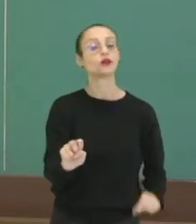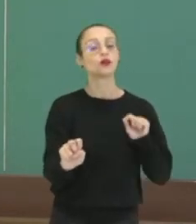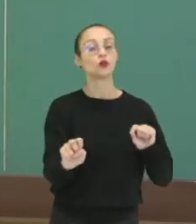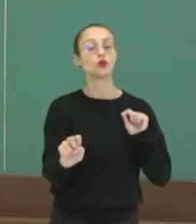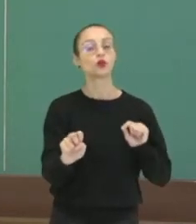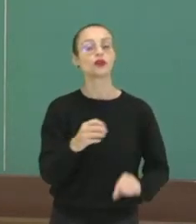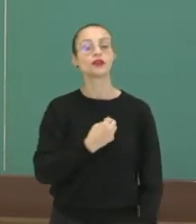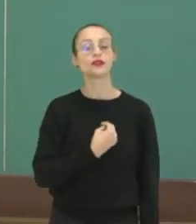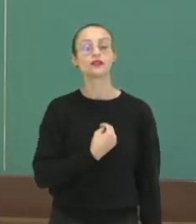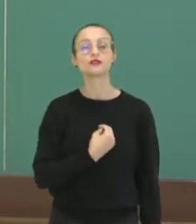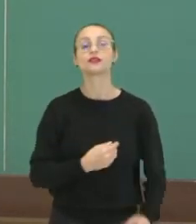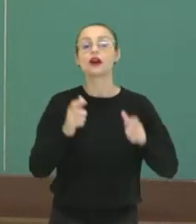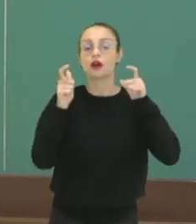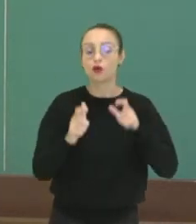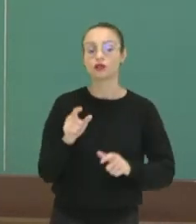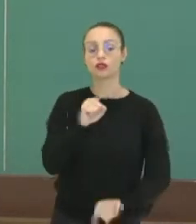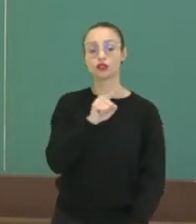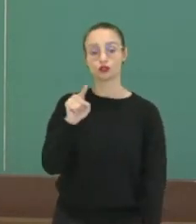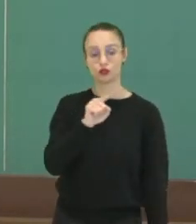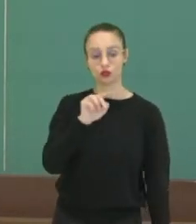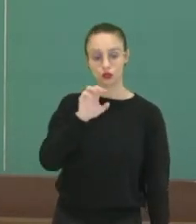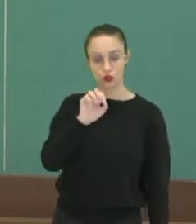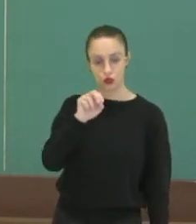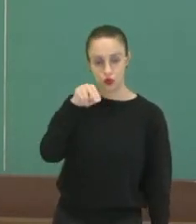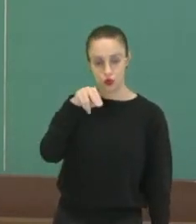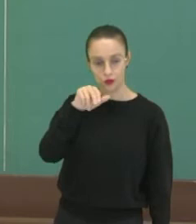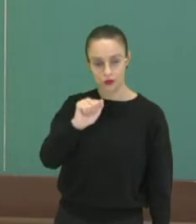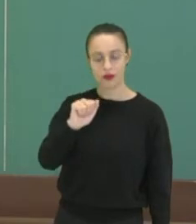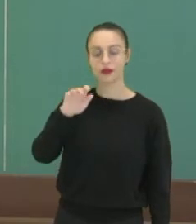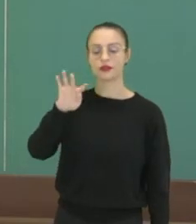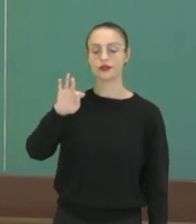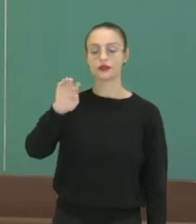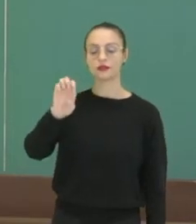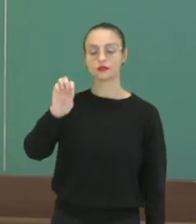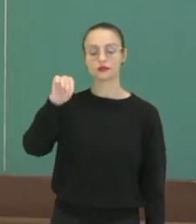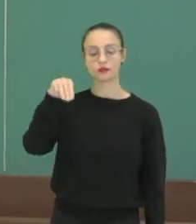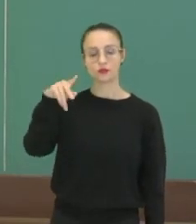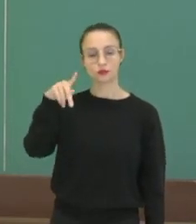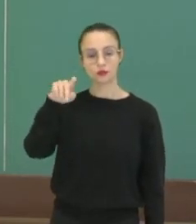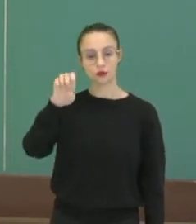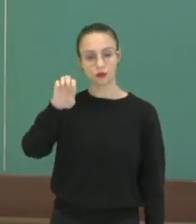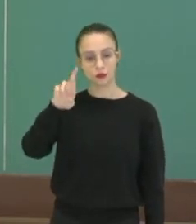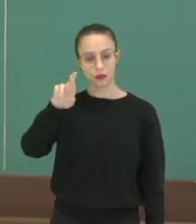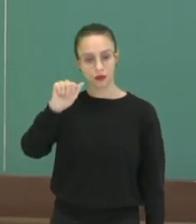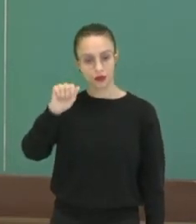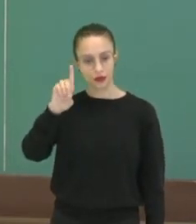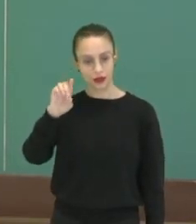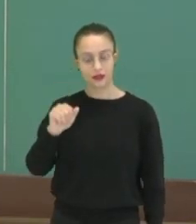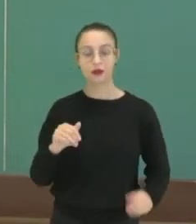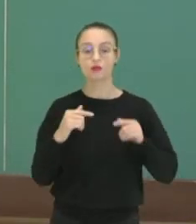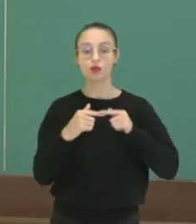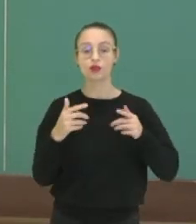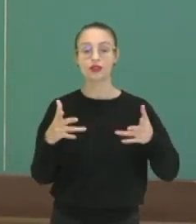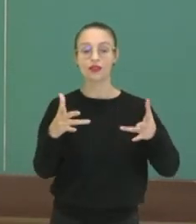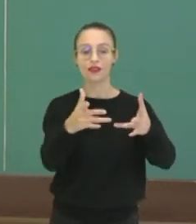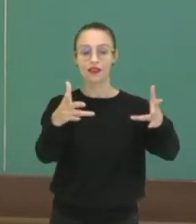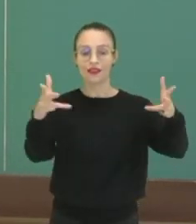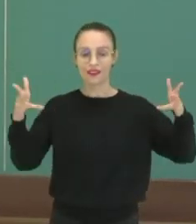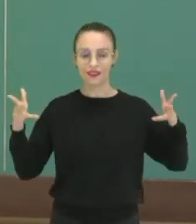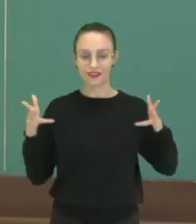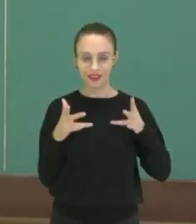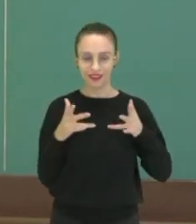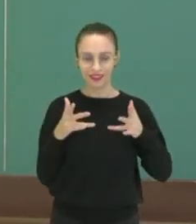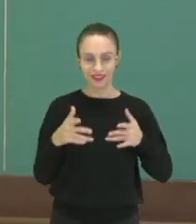zona temperada do sul, porque a maior parte dela está abaixo do Trópico de Capricórnio. Então já